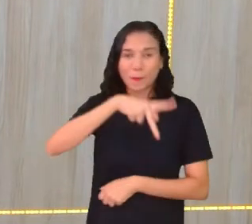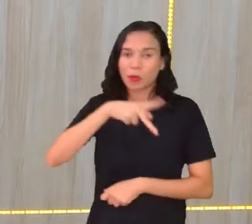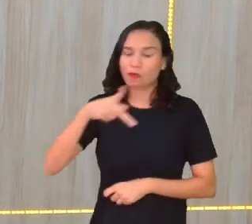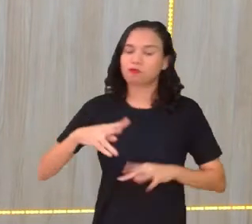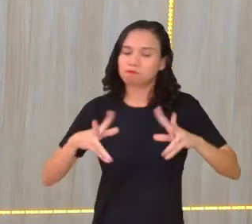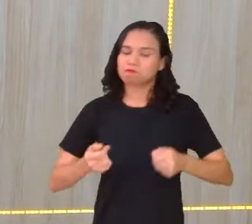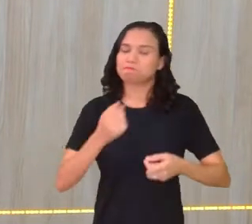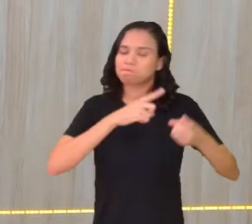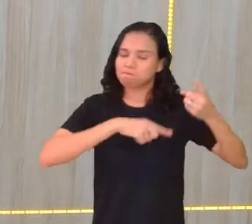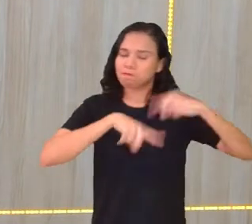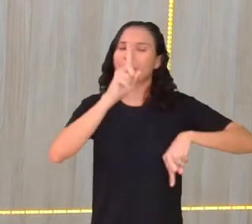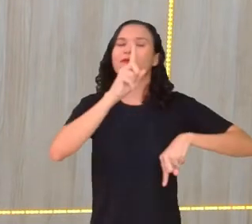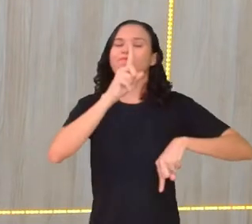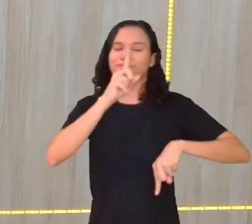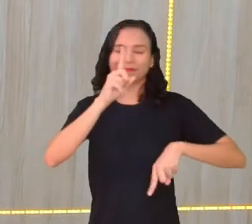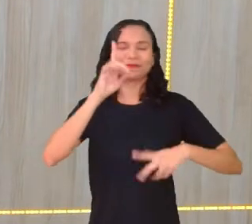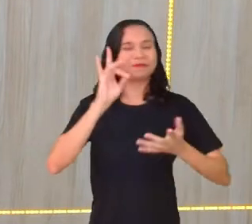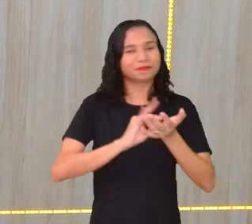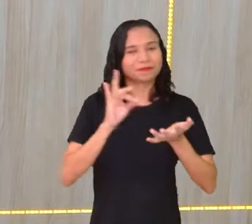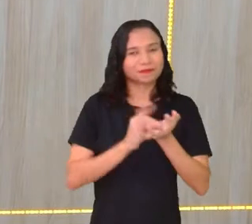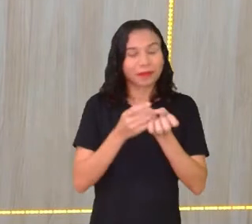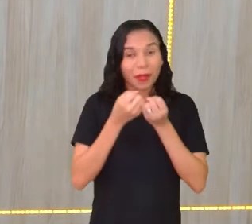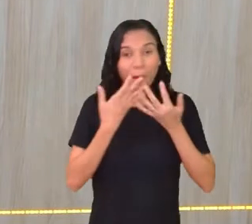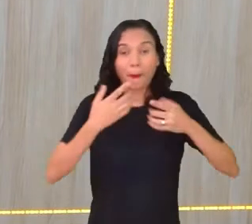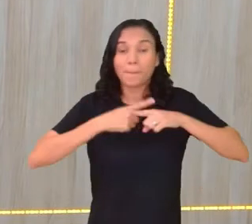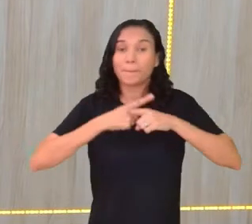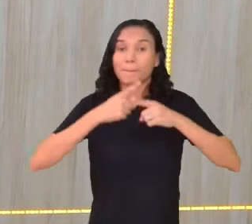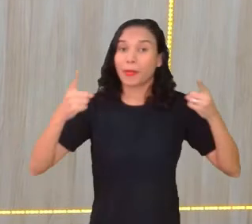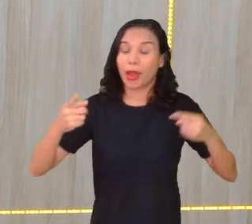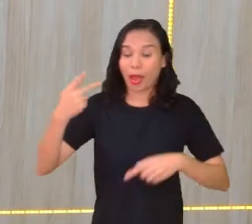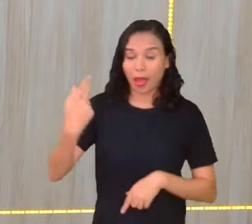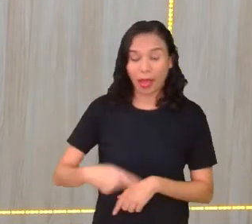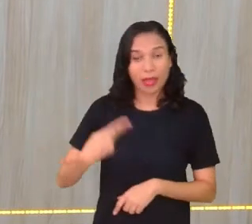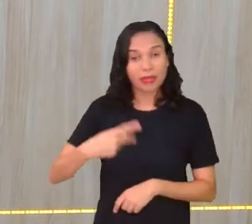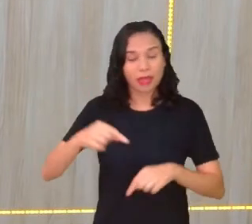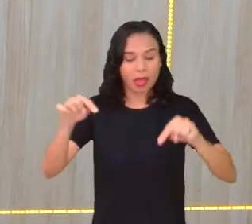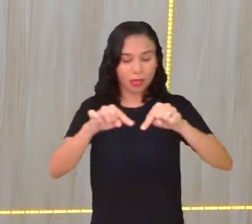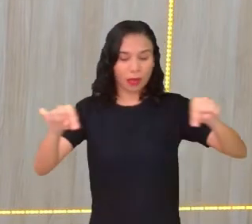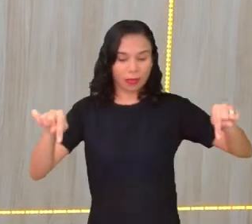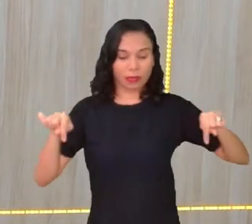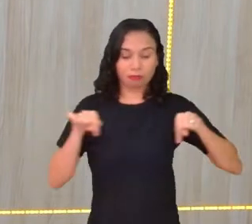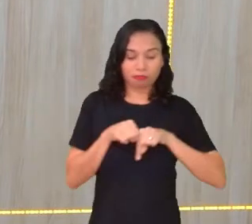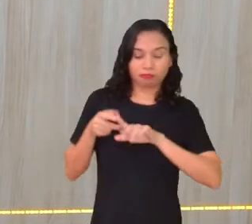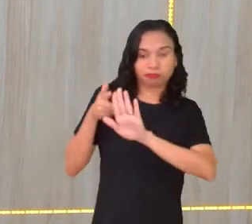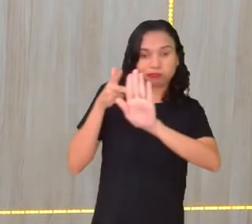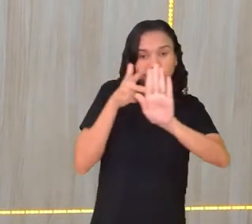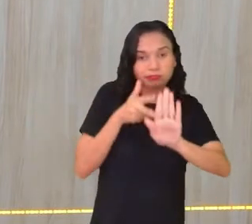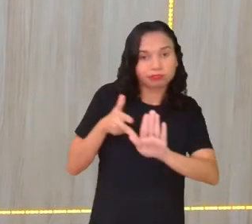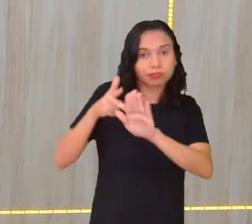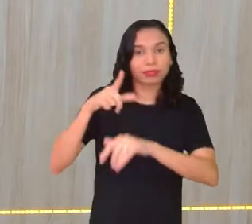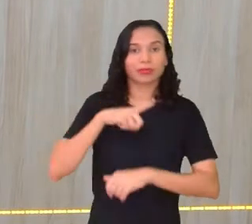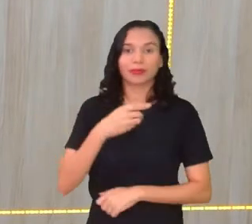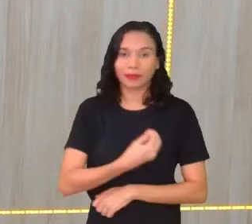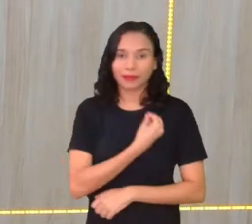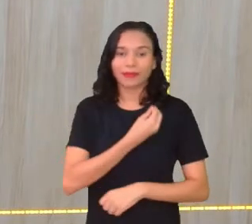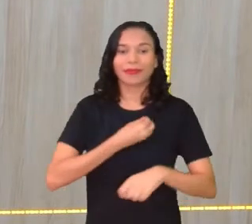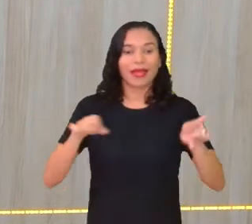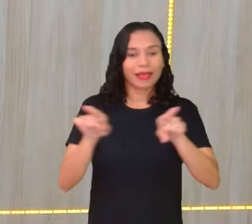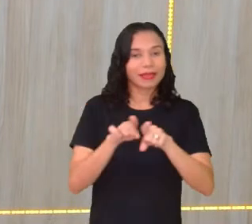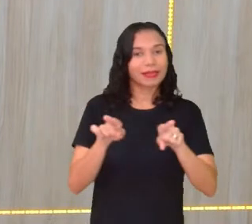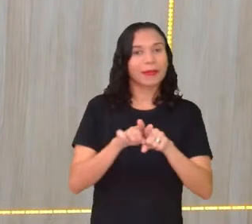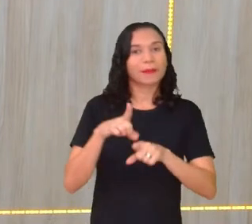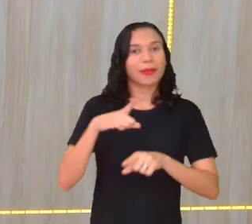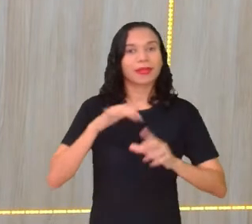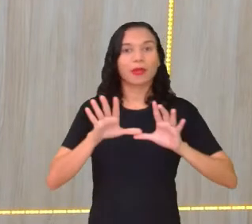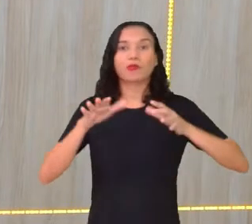professoras fantásticas. Mas aqui no nosso estúdio a gente também está acompanhado de